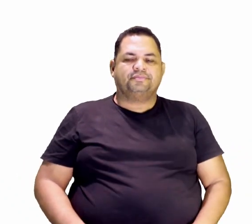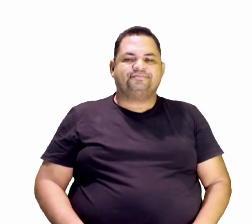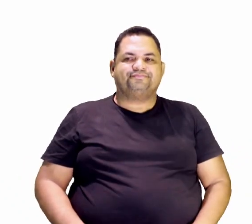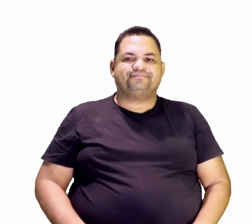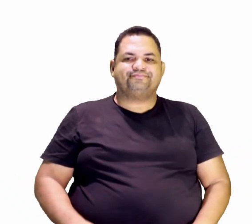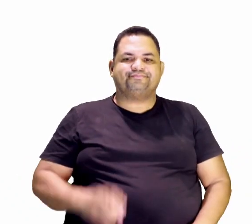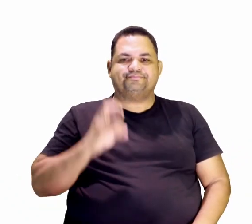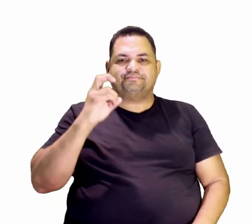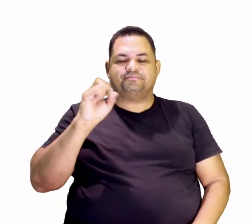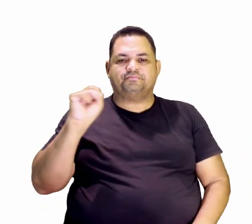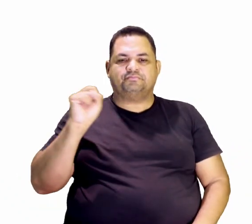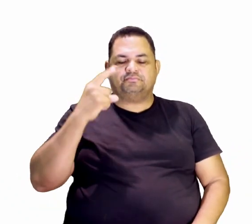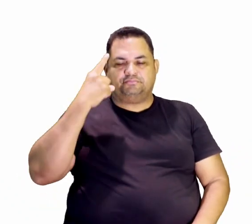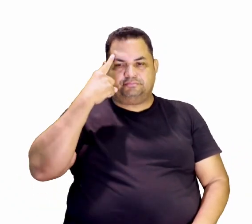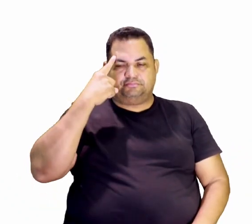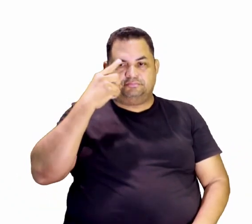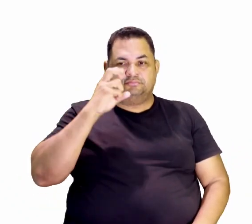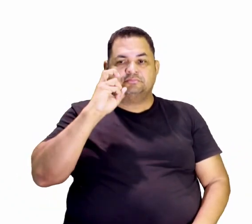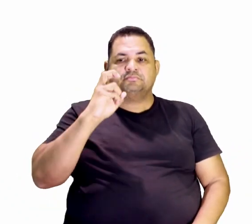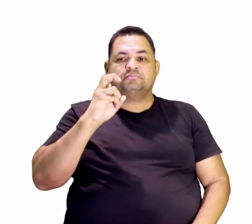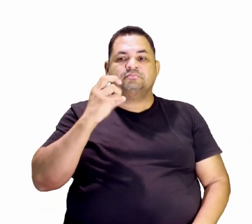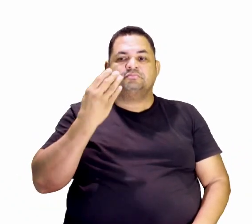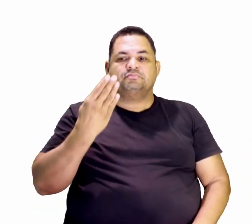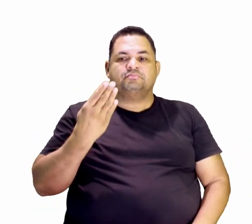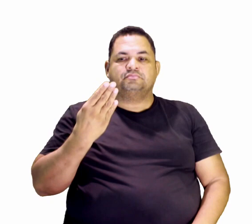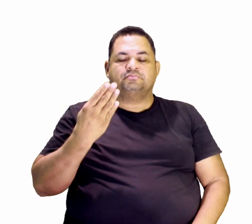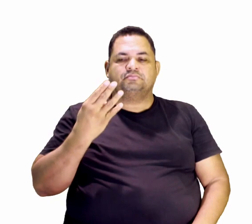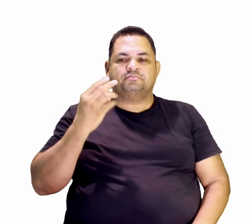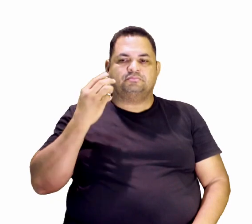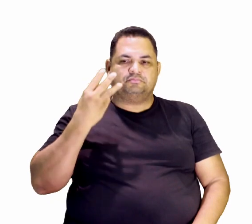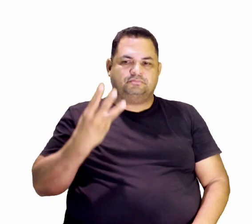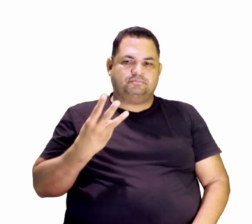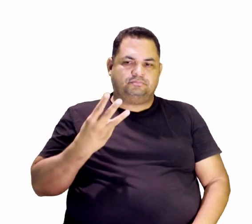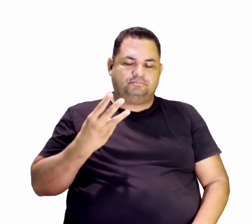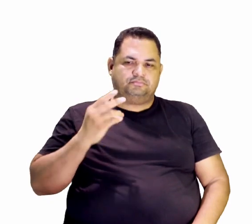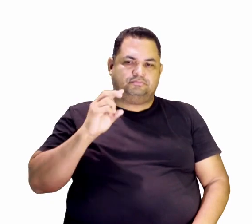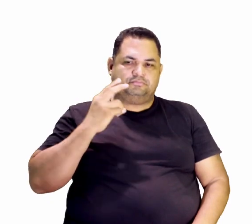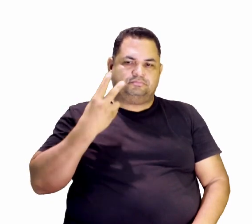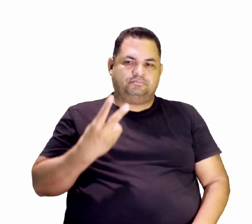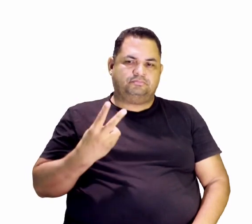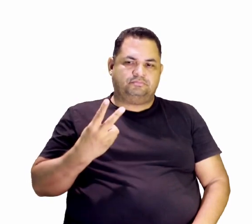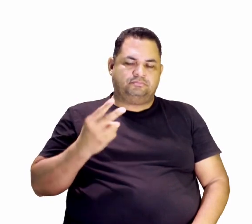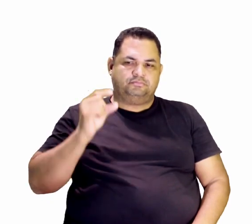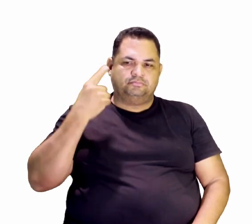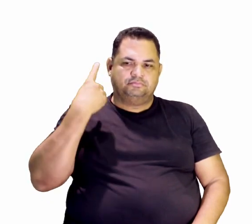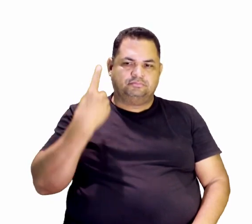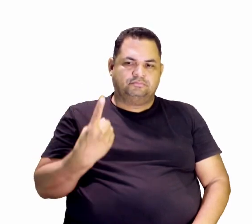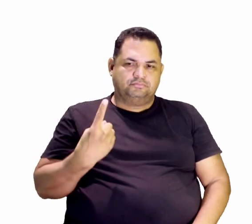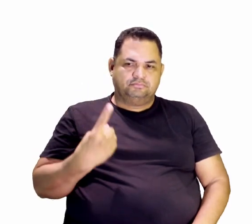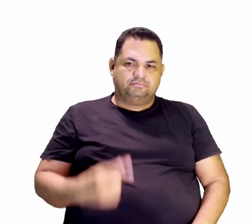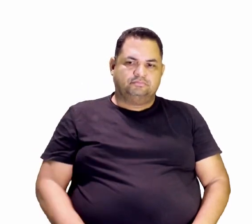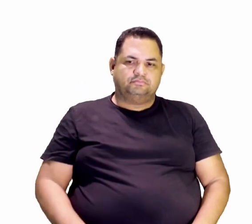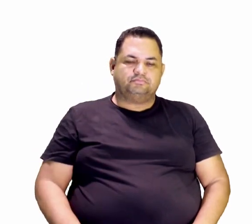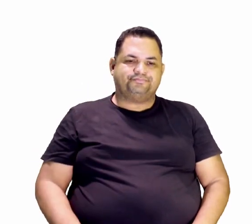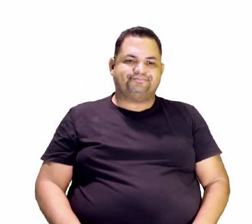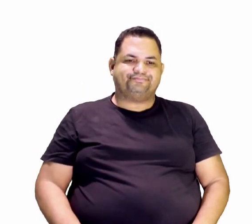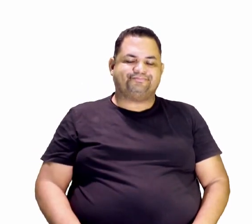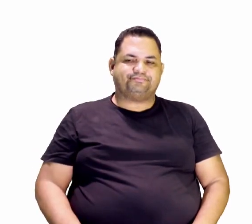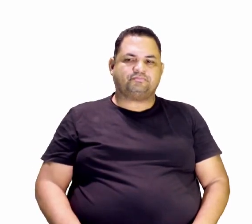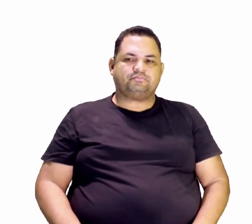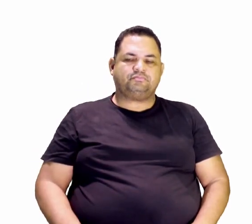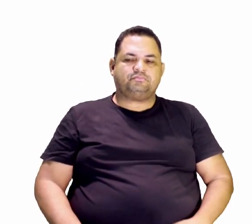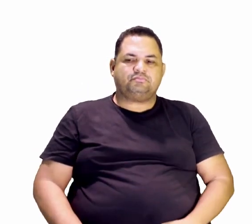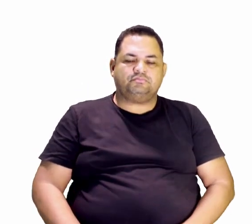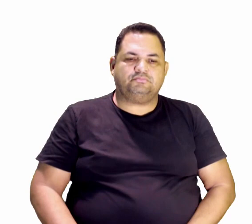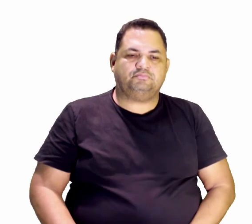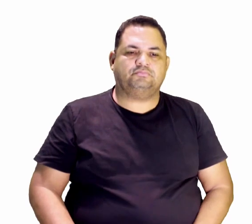e me responder. 5, 4, 3, 2, 1. Então, vamos lá.